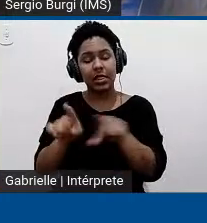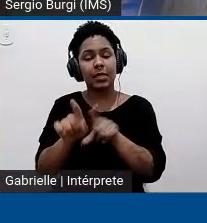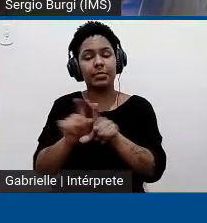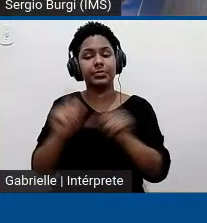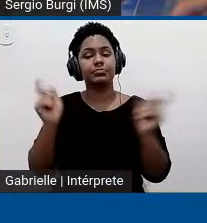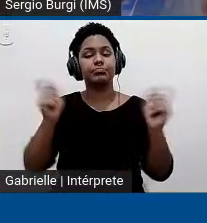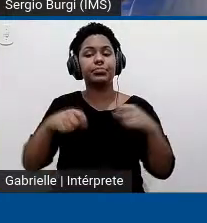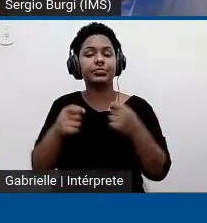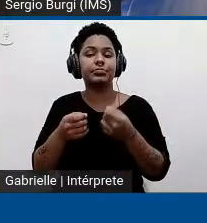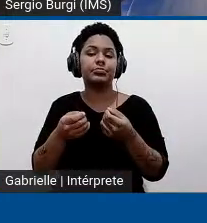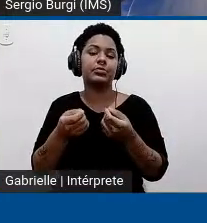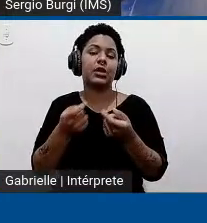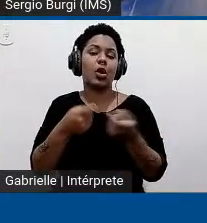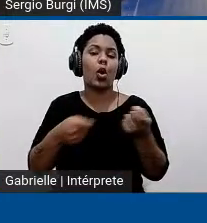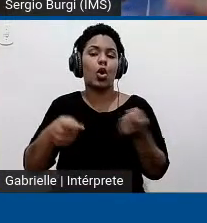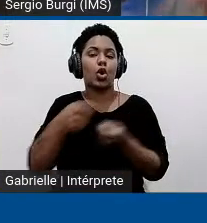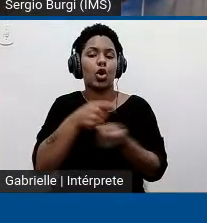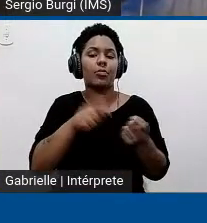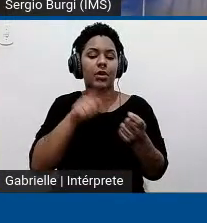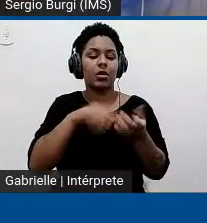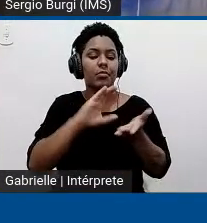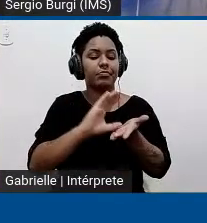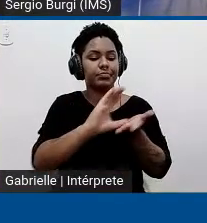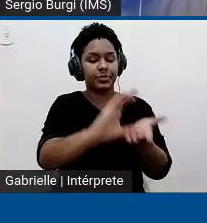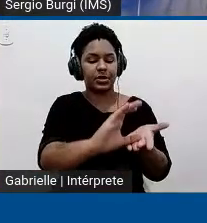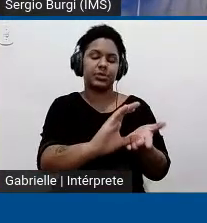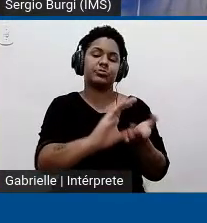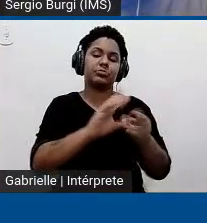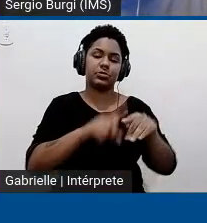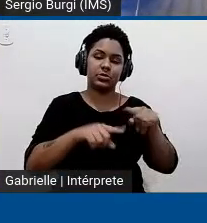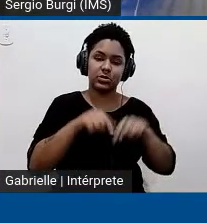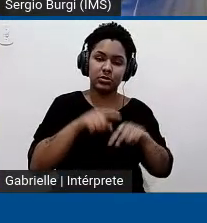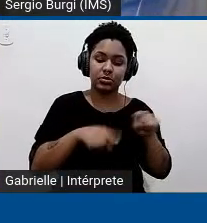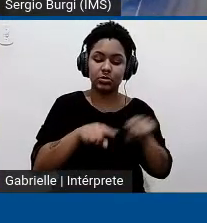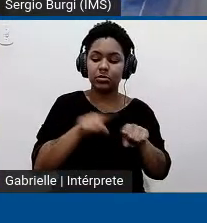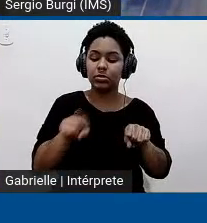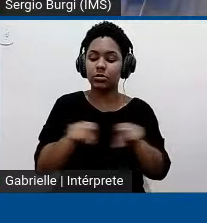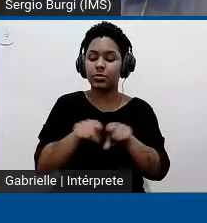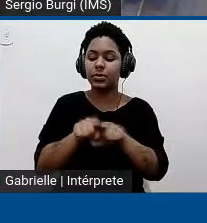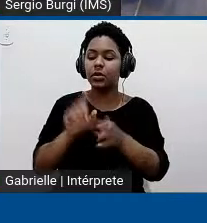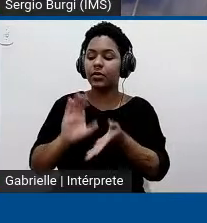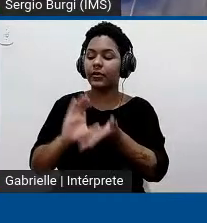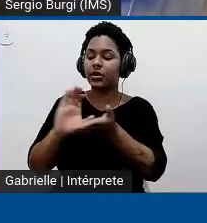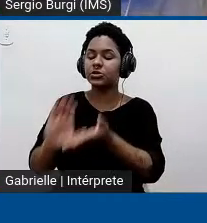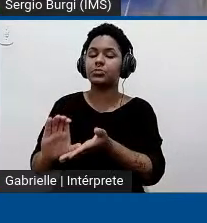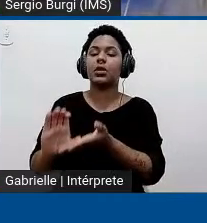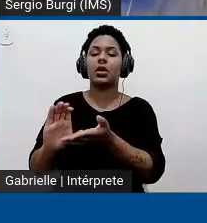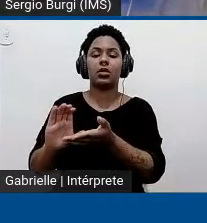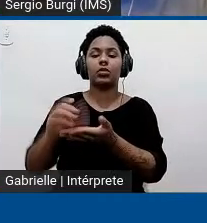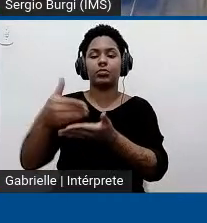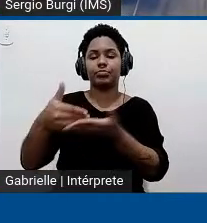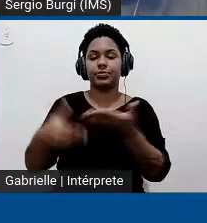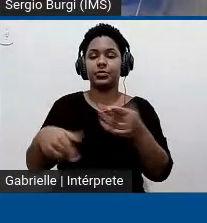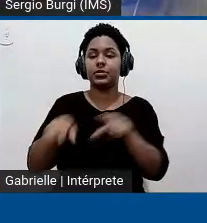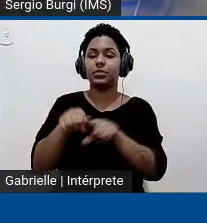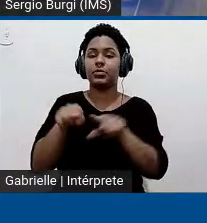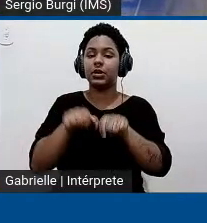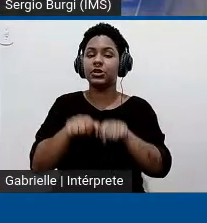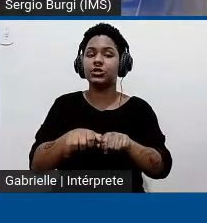viabilidade econômica entre o investimento no equipamento, investimentos em películas e extensão, né,